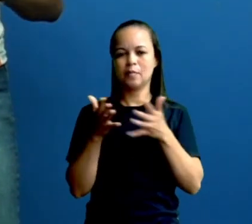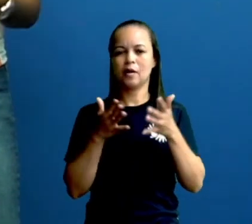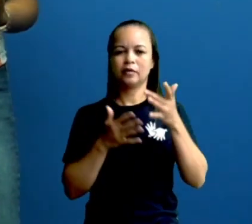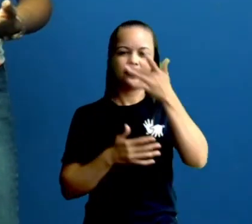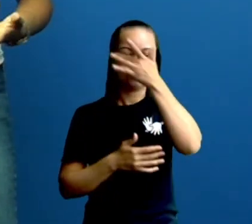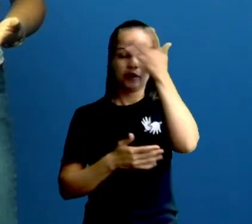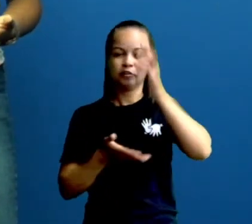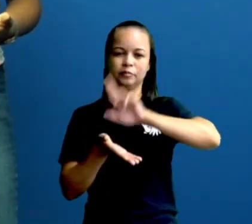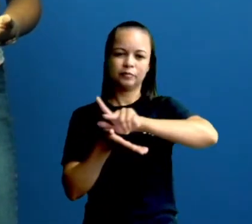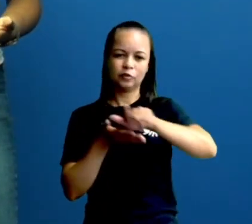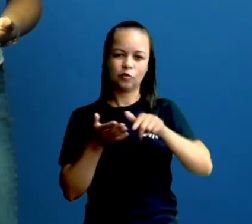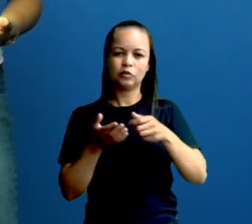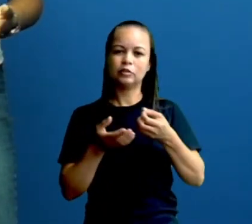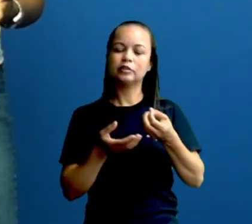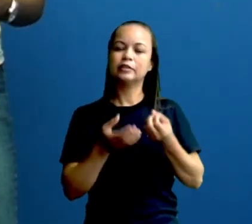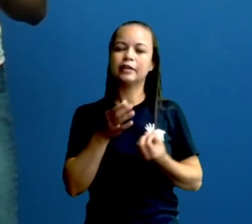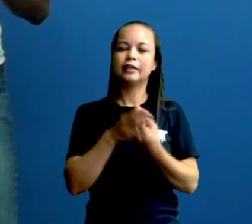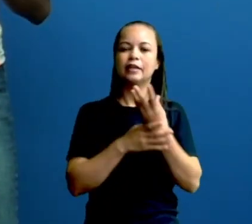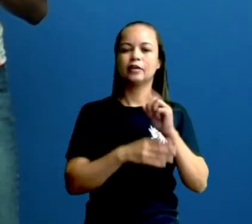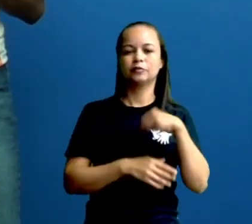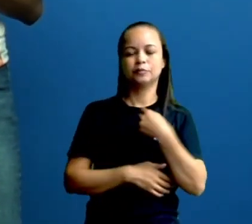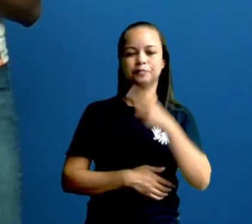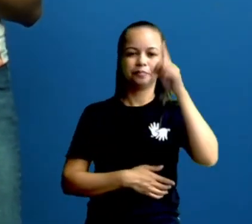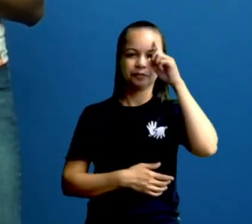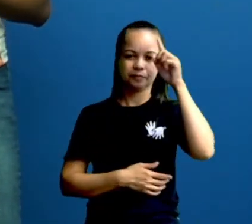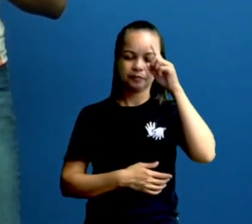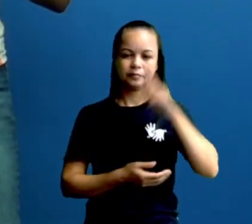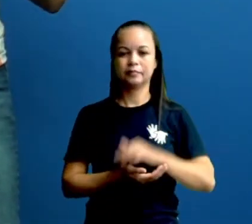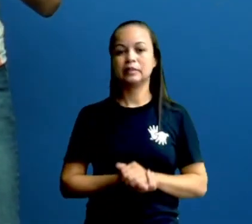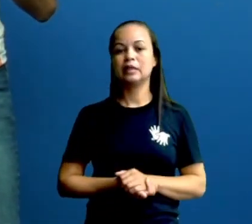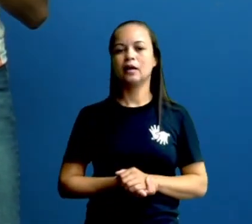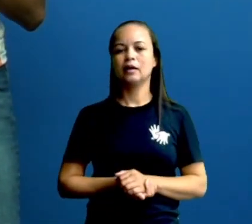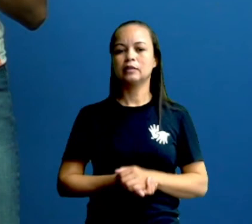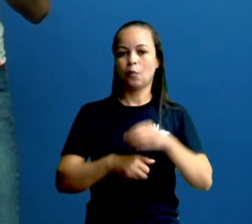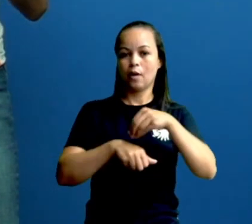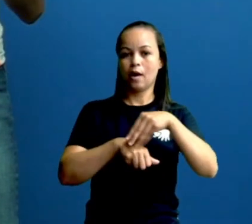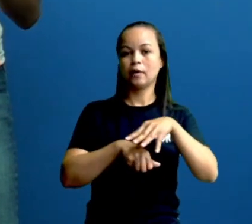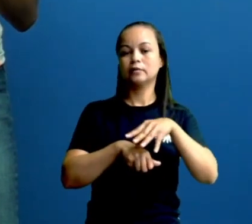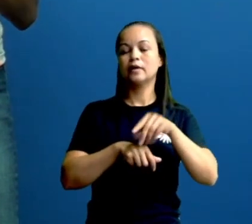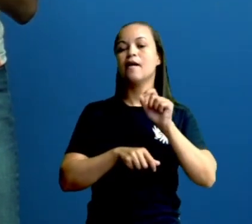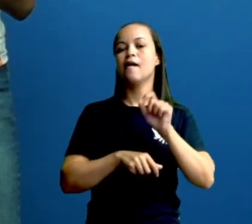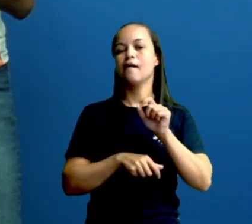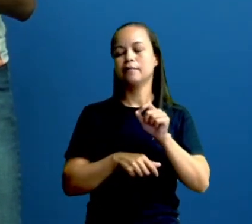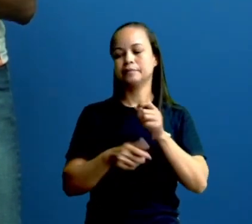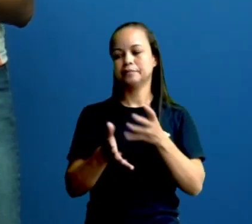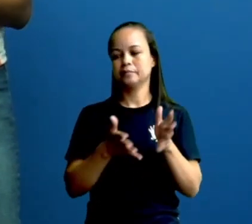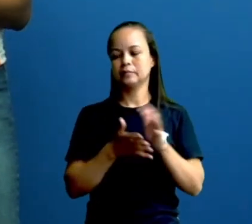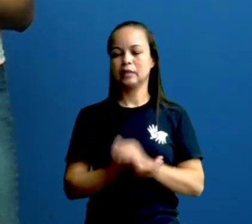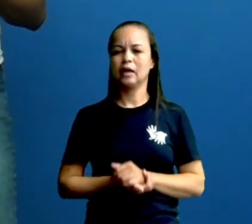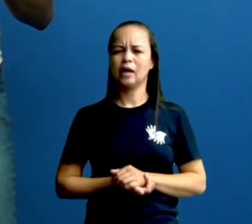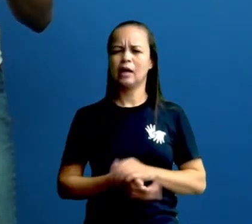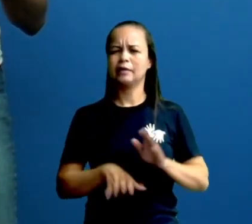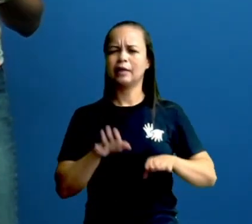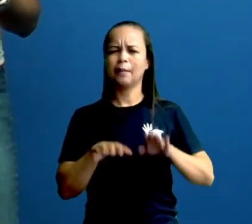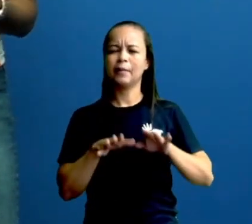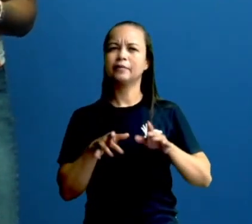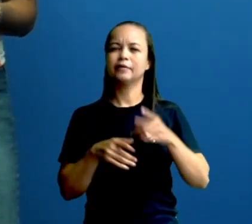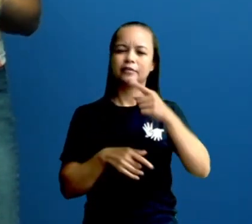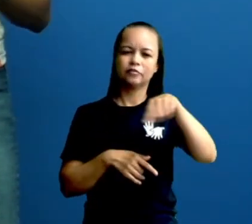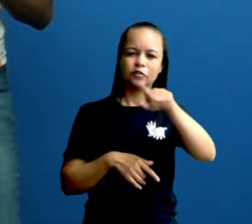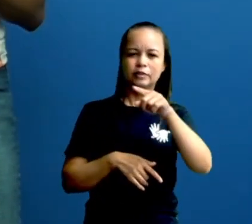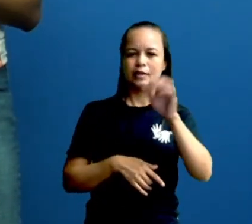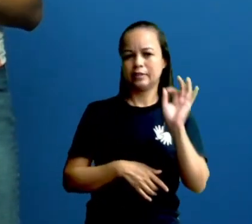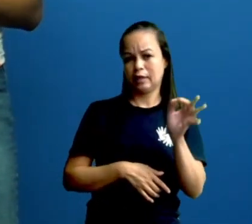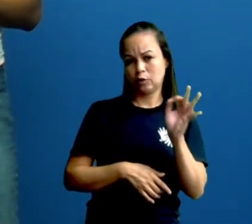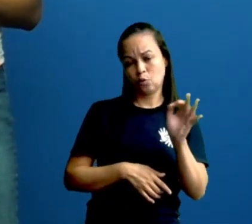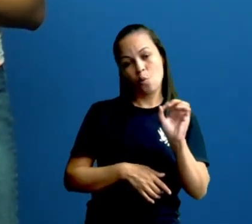constrói no nosso dia a dia. Então, a dica é, gente, independente se você em casa acertou ou